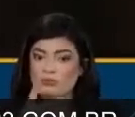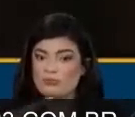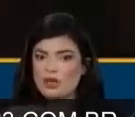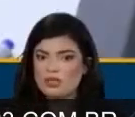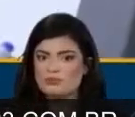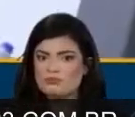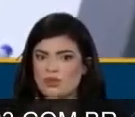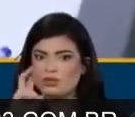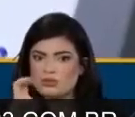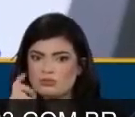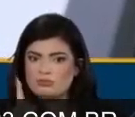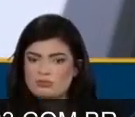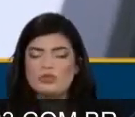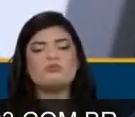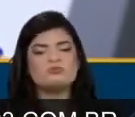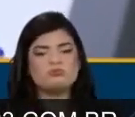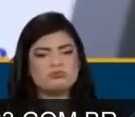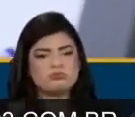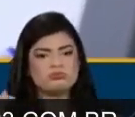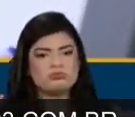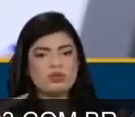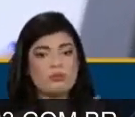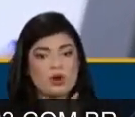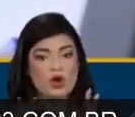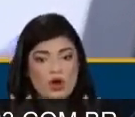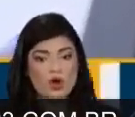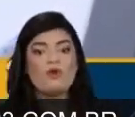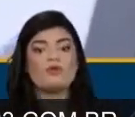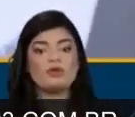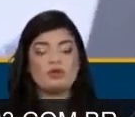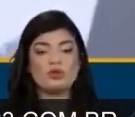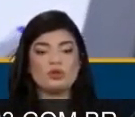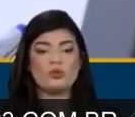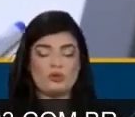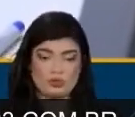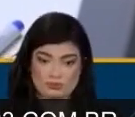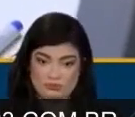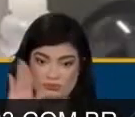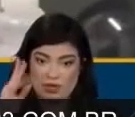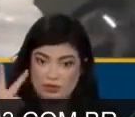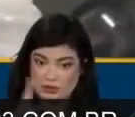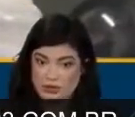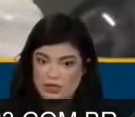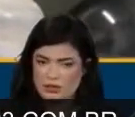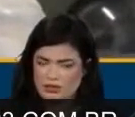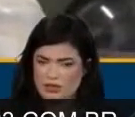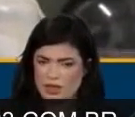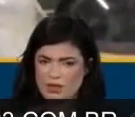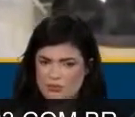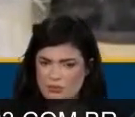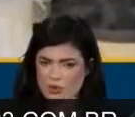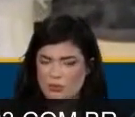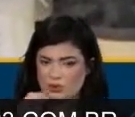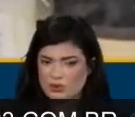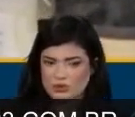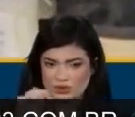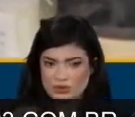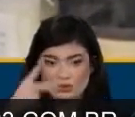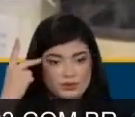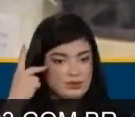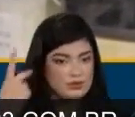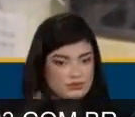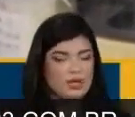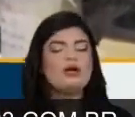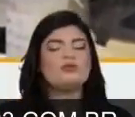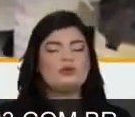tem mais de 5 mil e quinhentos casos confirmados da doença e mais a metade deles e no Estado de São Paulo